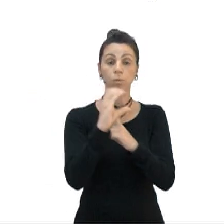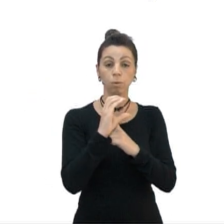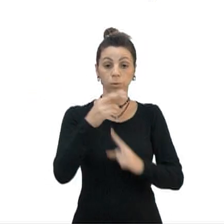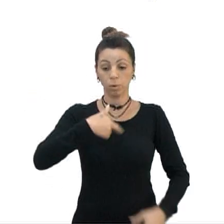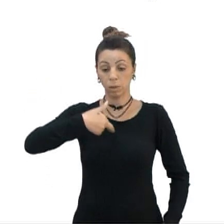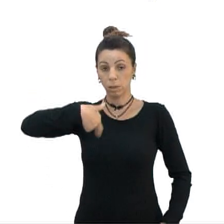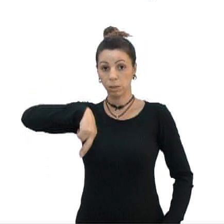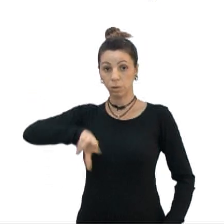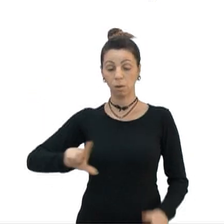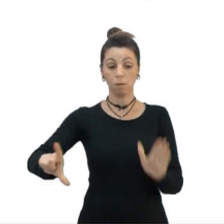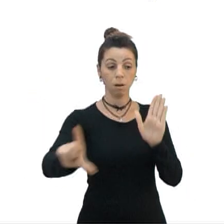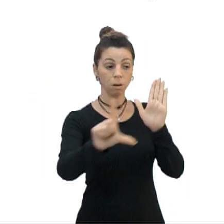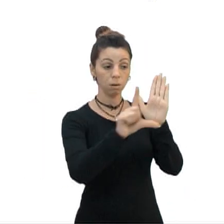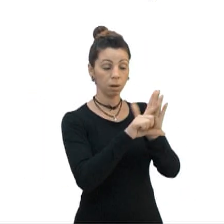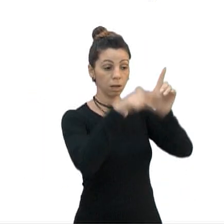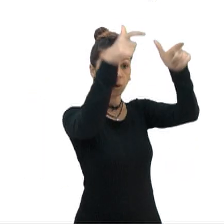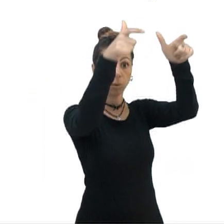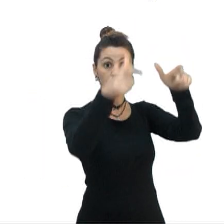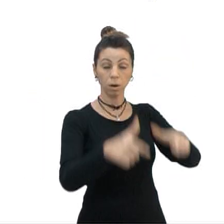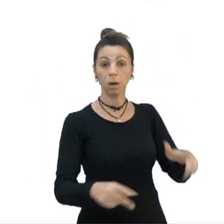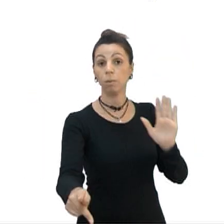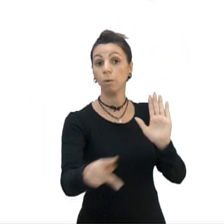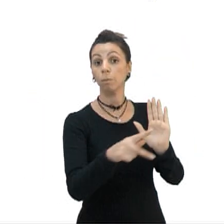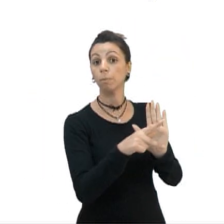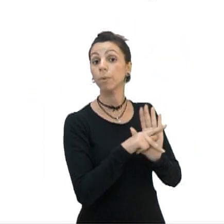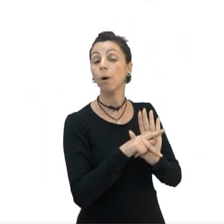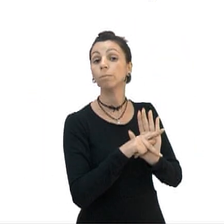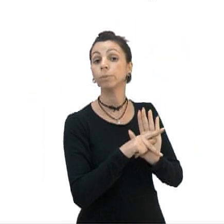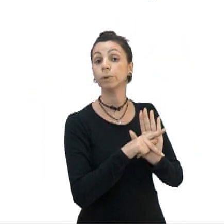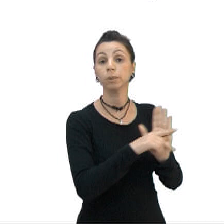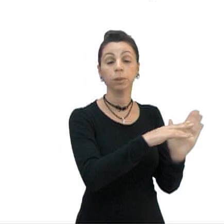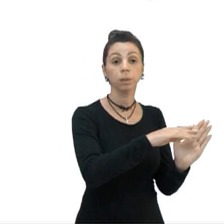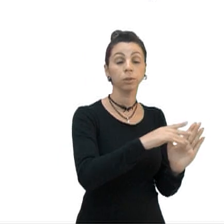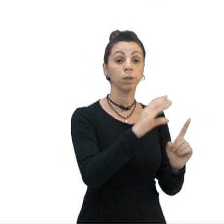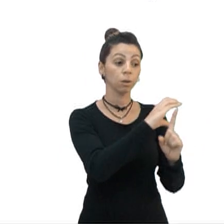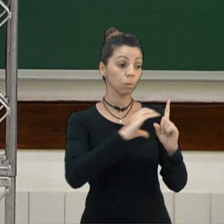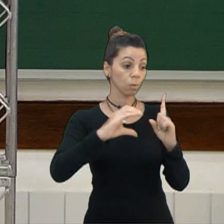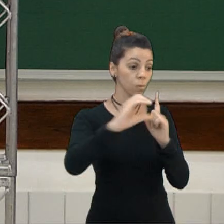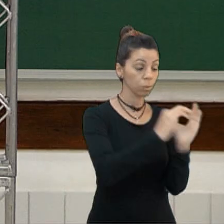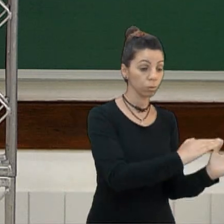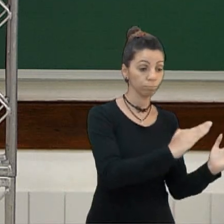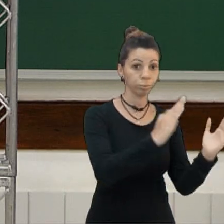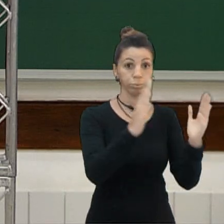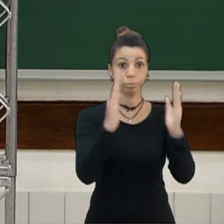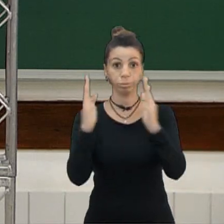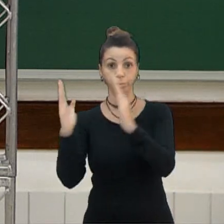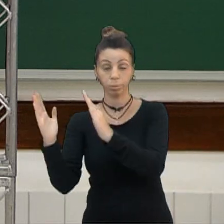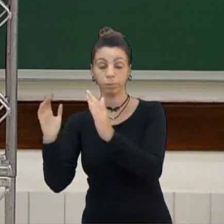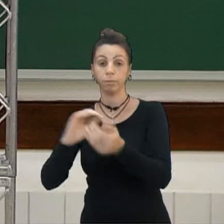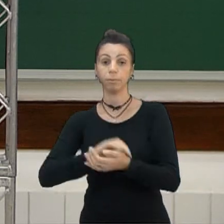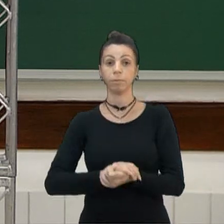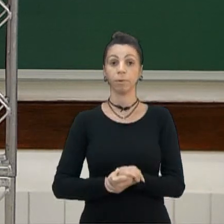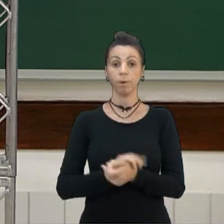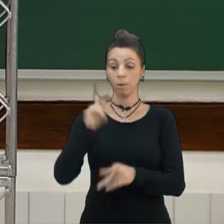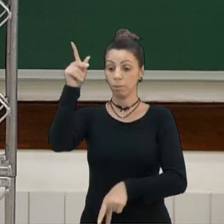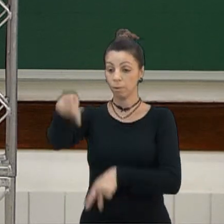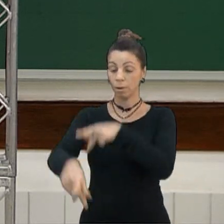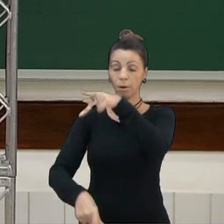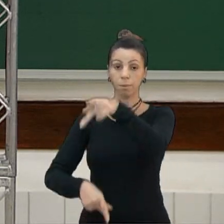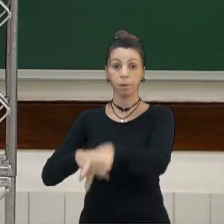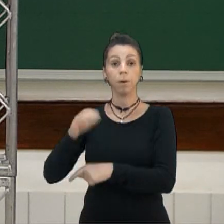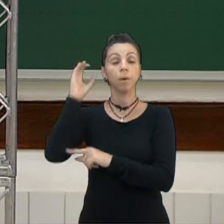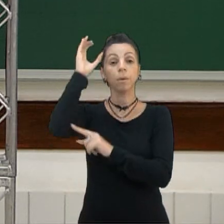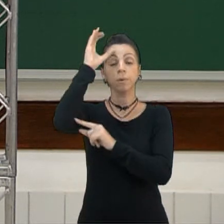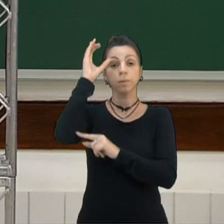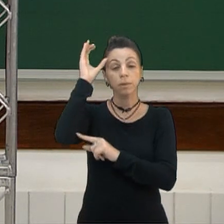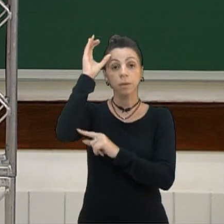proteção dos locais de culto e suas liturgias. Então, as pessoas têm a liberdade, né, de consciência,